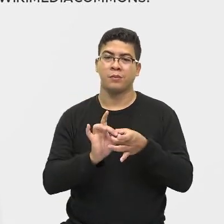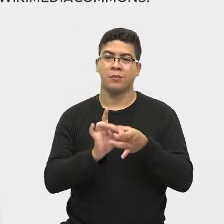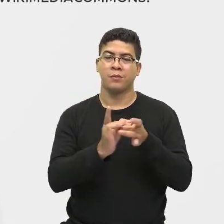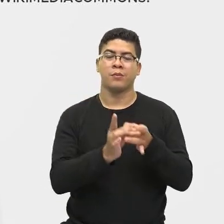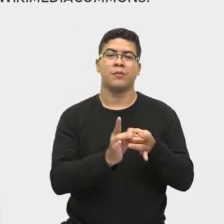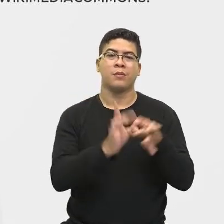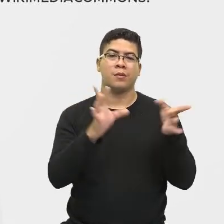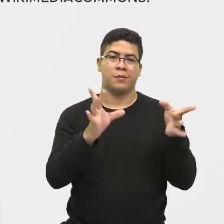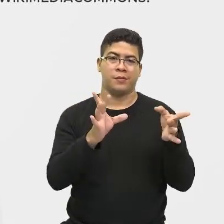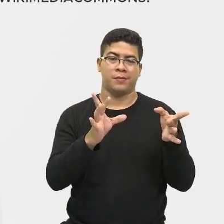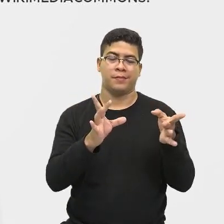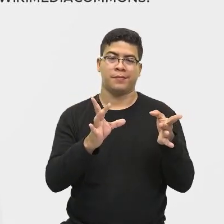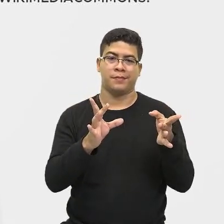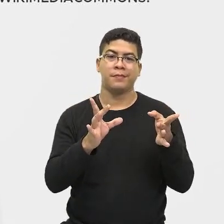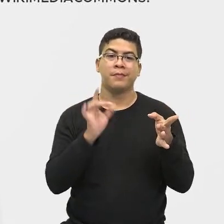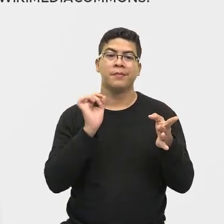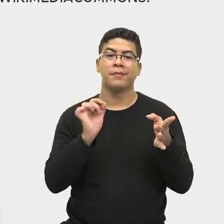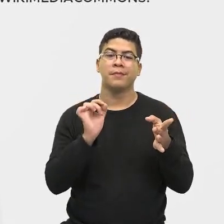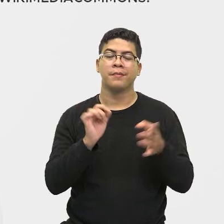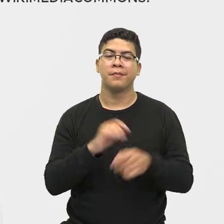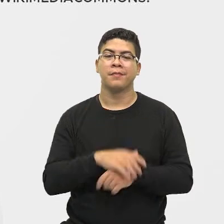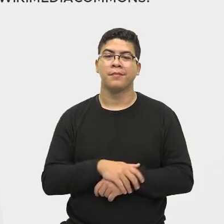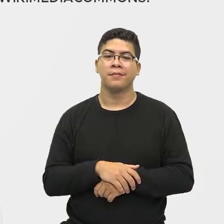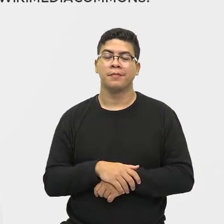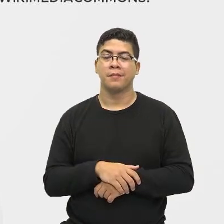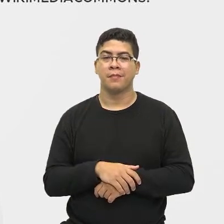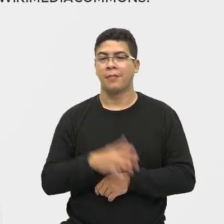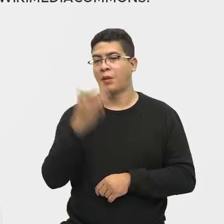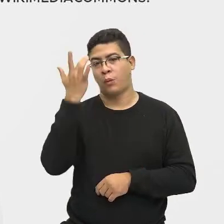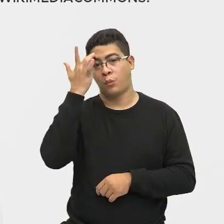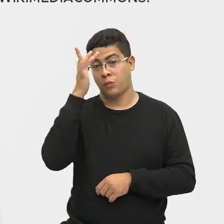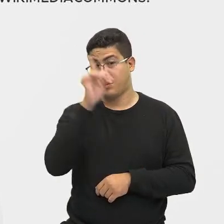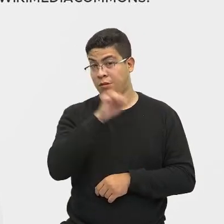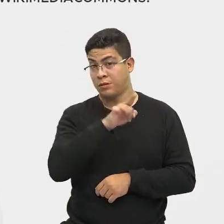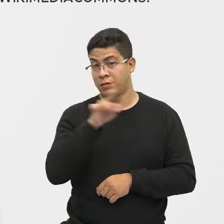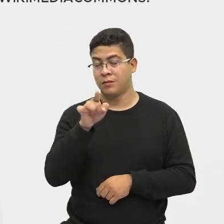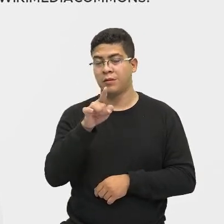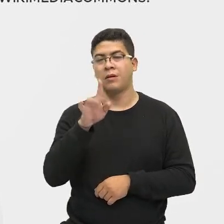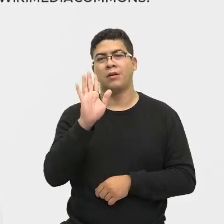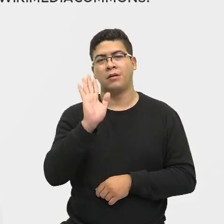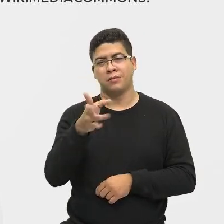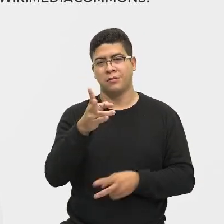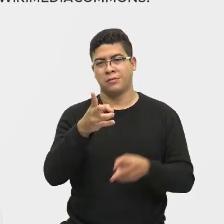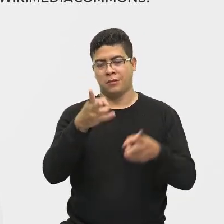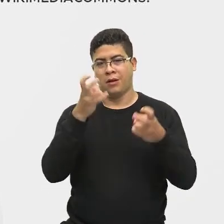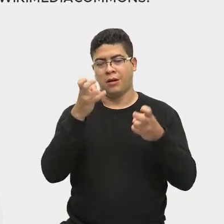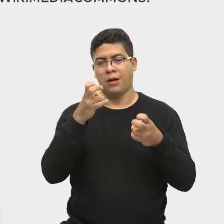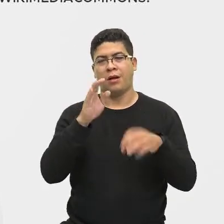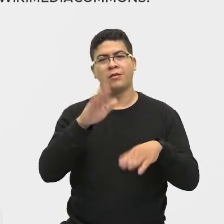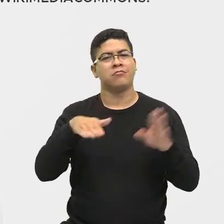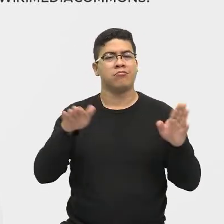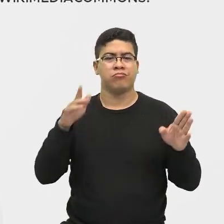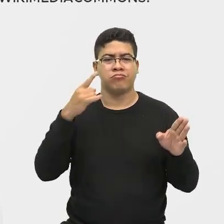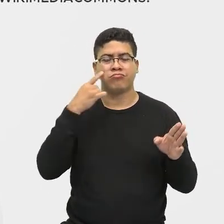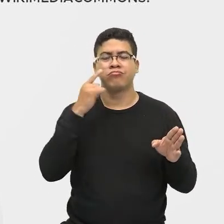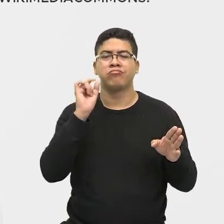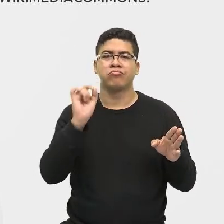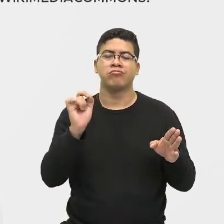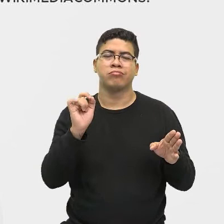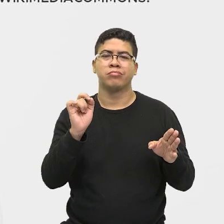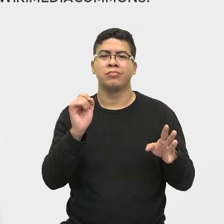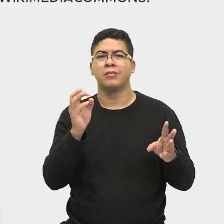Libertação. Gente, eu não sei se vocês já notaram, mas geralmente